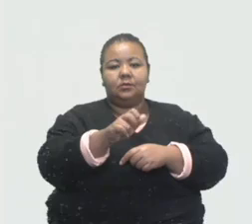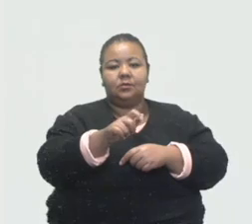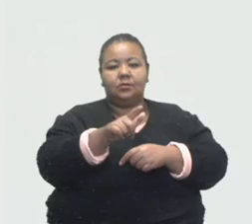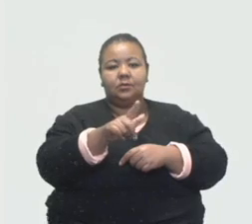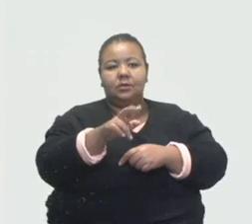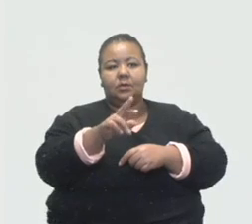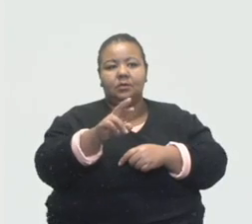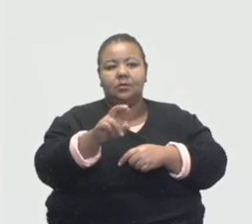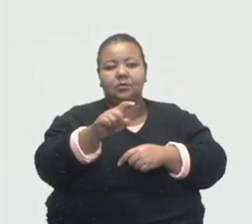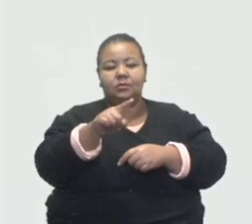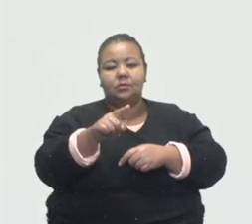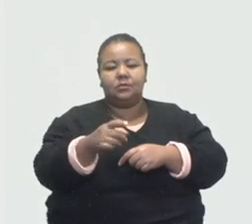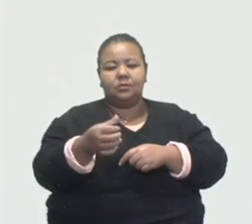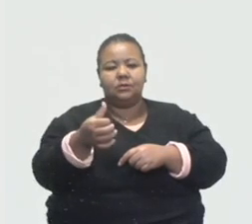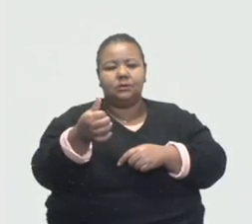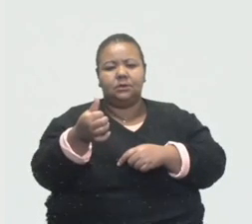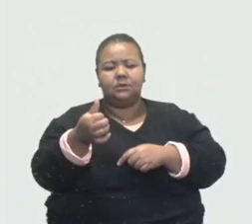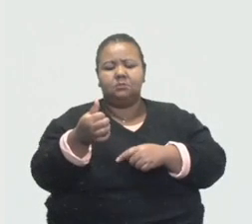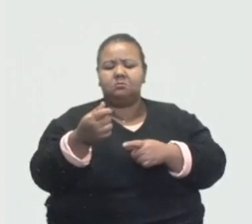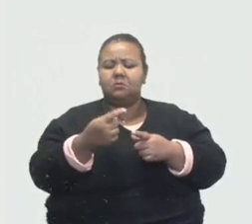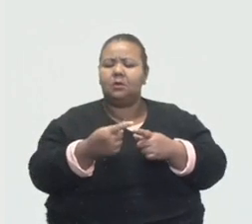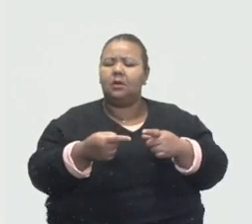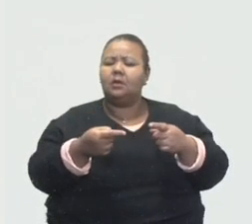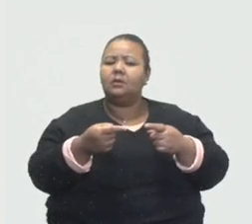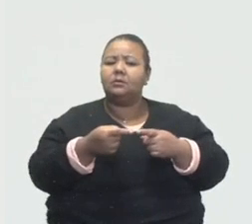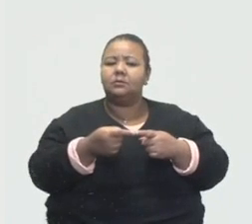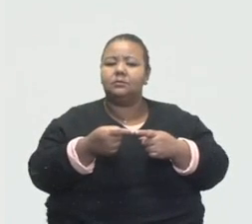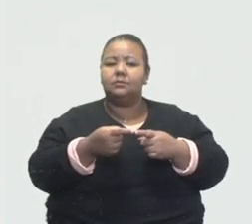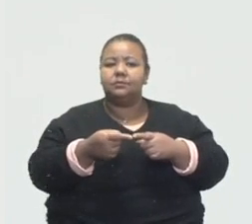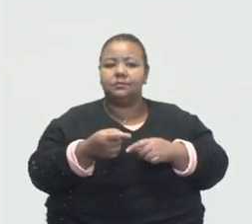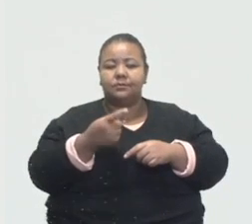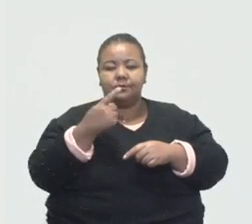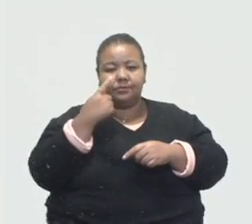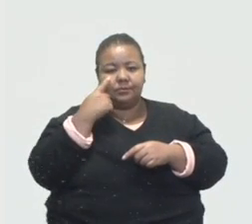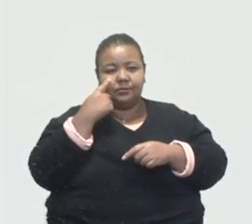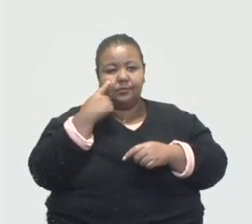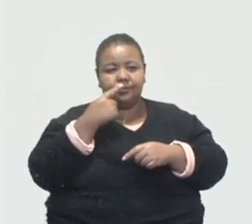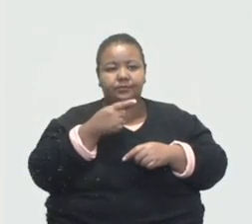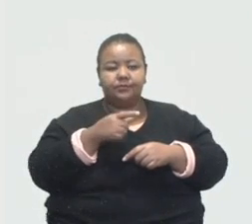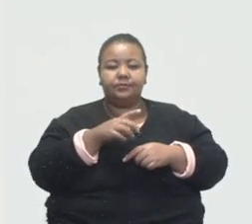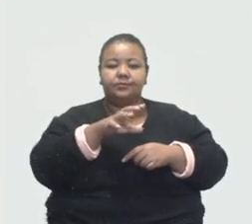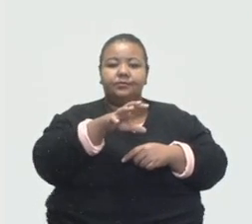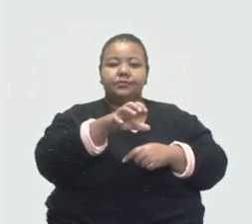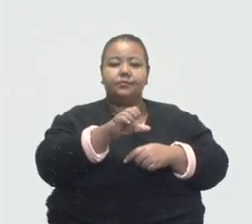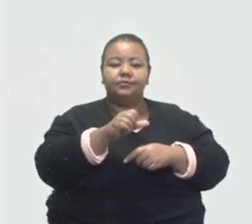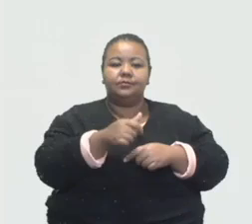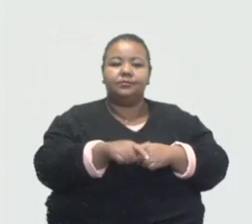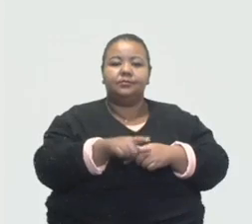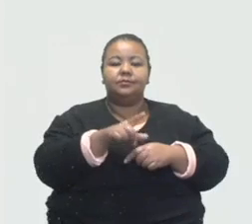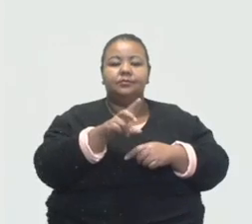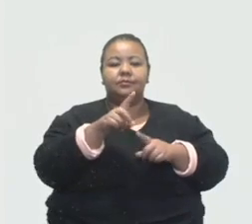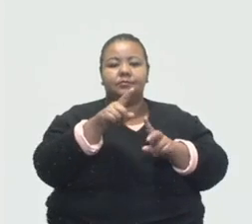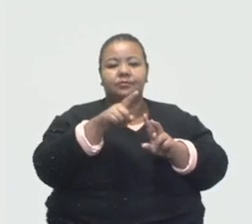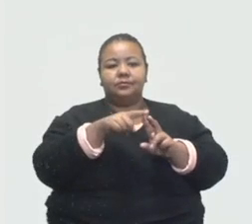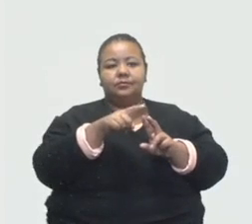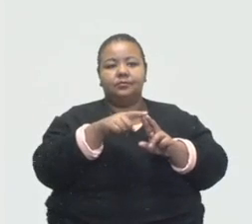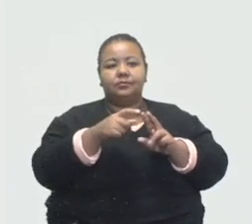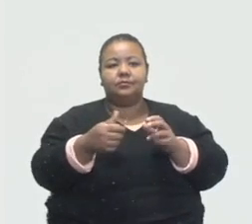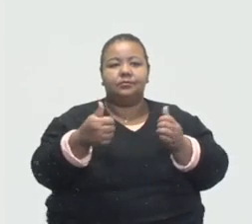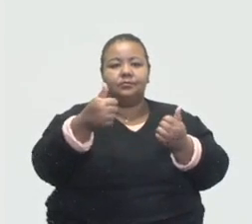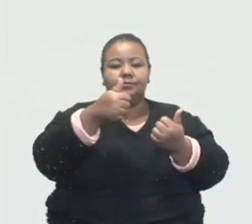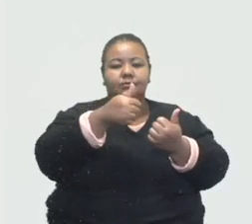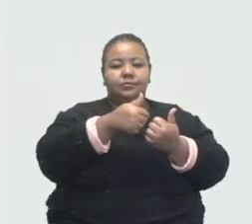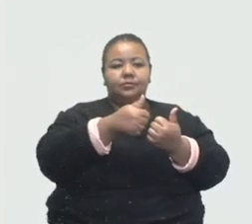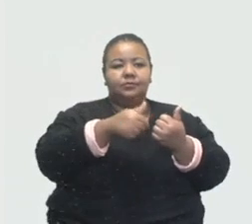ele é um alto vetor associado a esse alto valor? Veja que se nós pegarmos este vetor aqui, substituirmos aqui